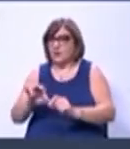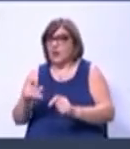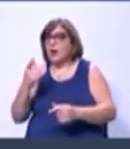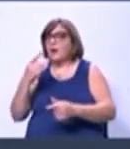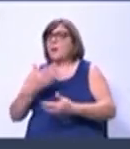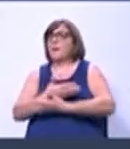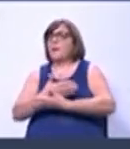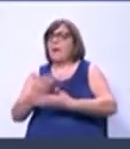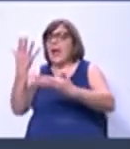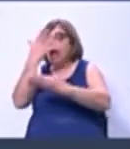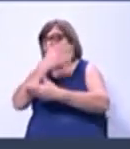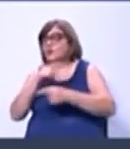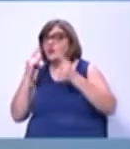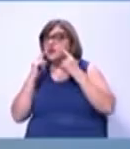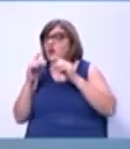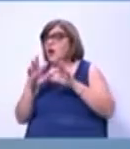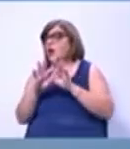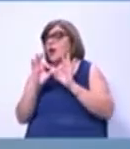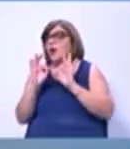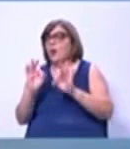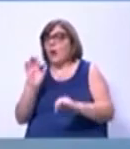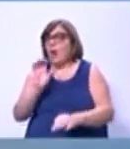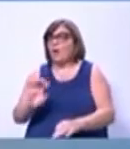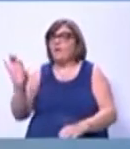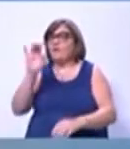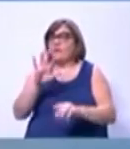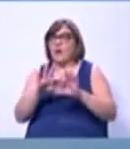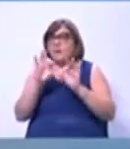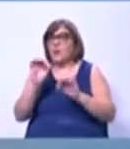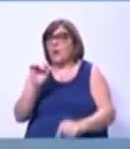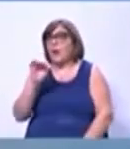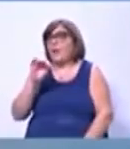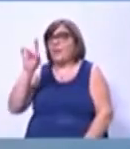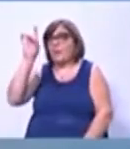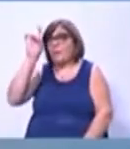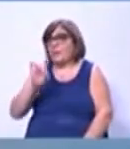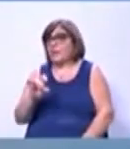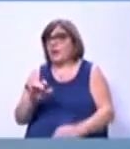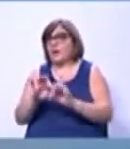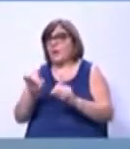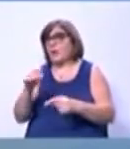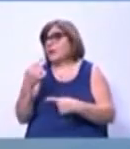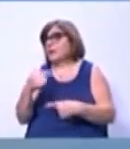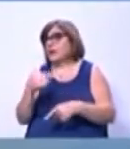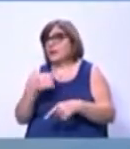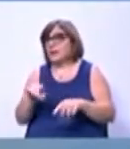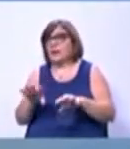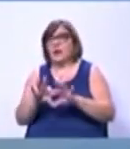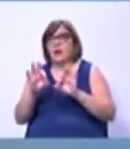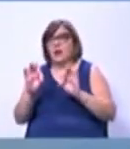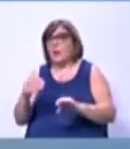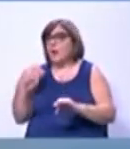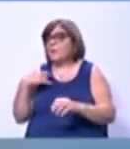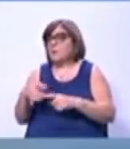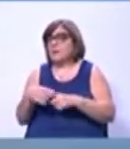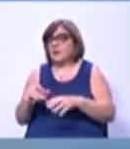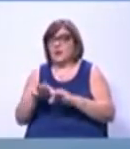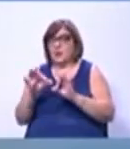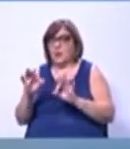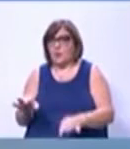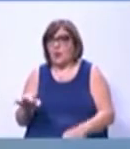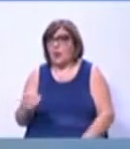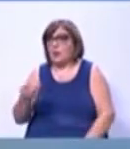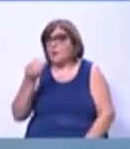bebê chore e eu não vá lá atendê-lo da mesma forma que eu faria durante o dia, porque ele vai ter exatamente as mesmas necessidades,